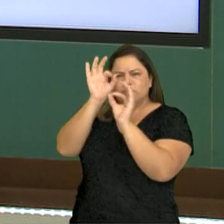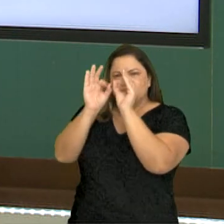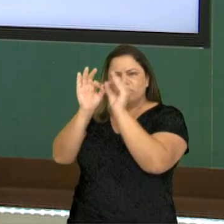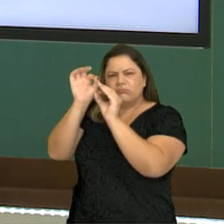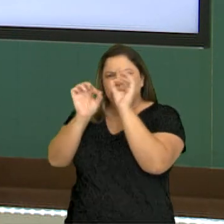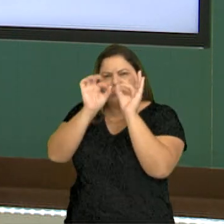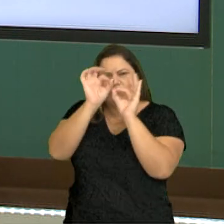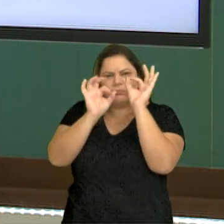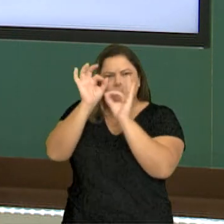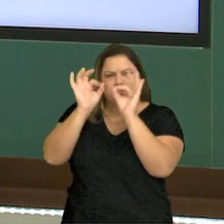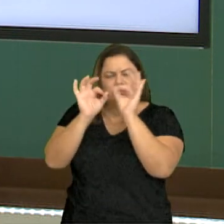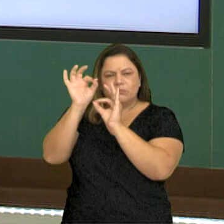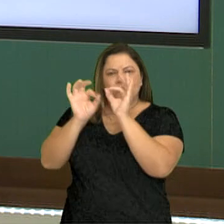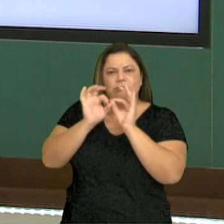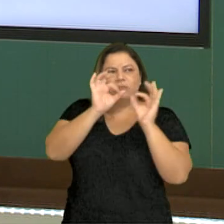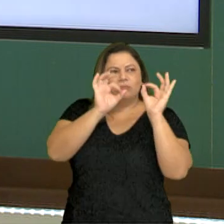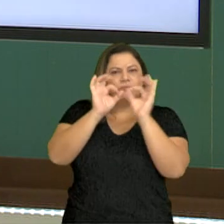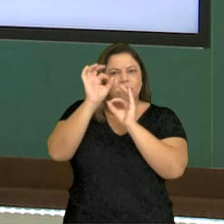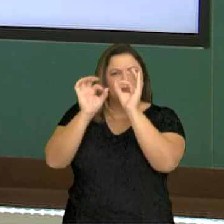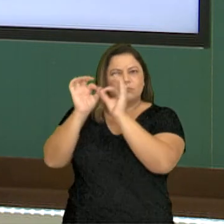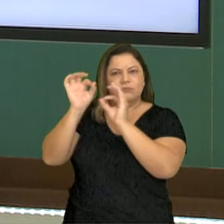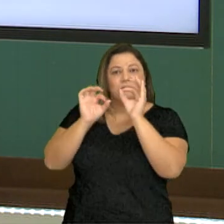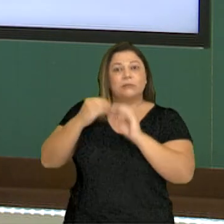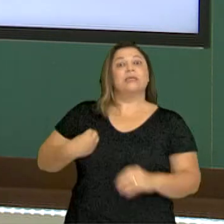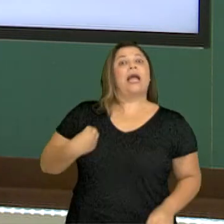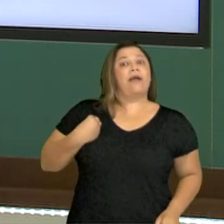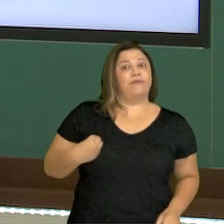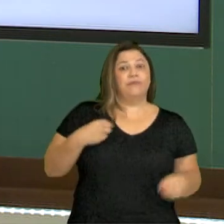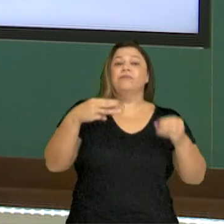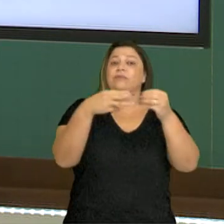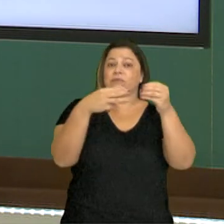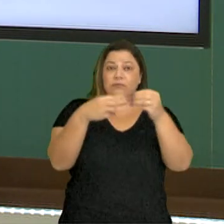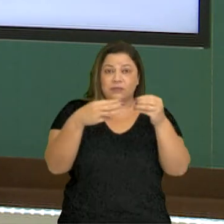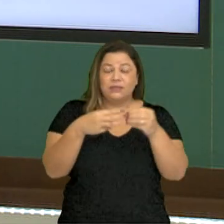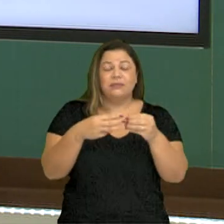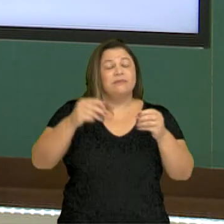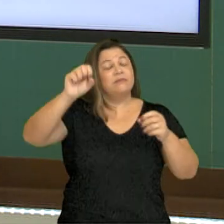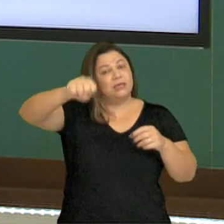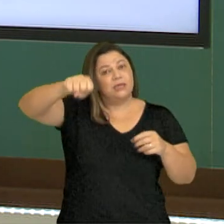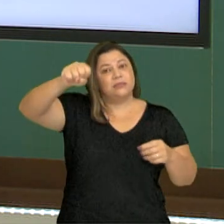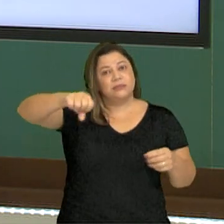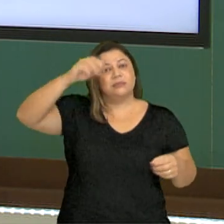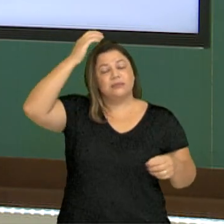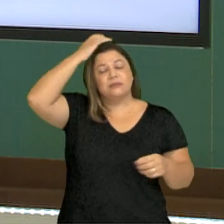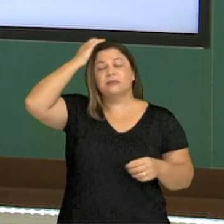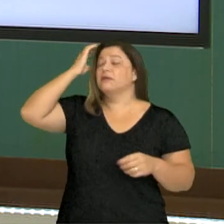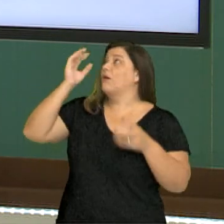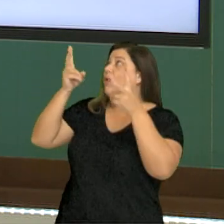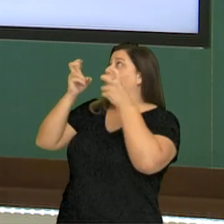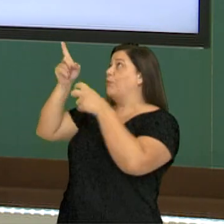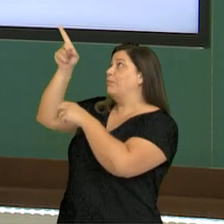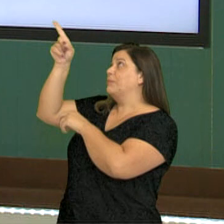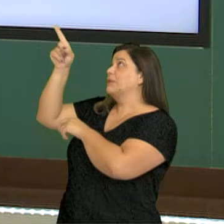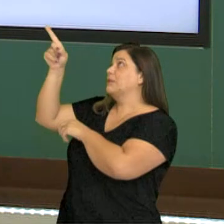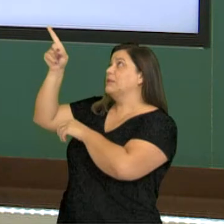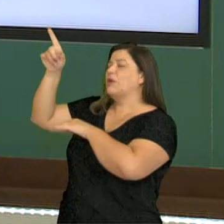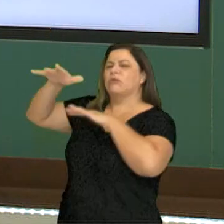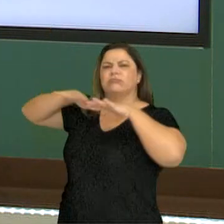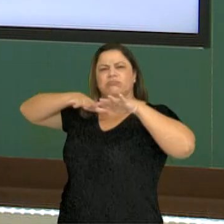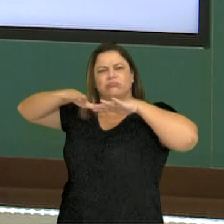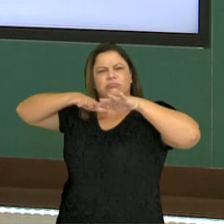elas não parecem que estão se mexendo? A célula é viva, gente, tem as suas atividades. Então, existe uma